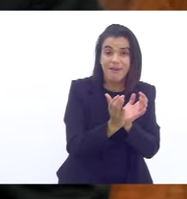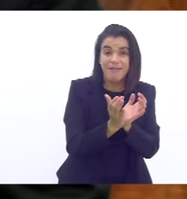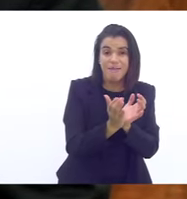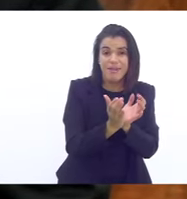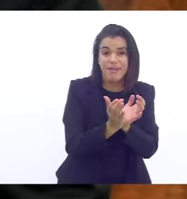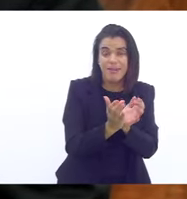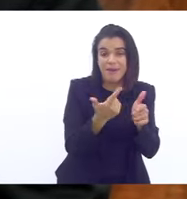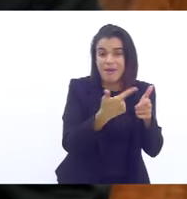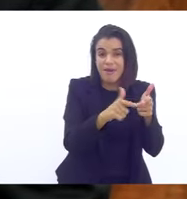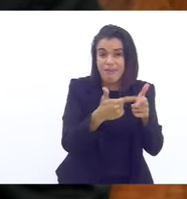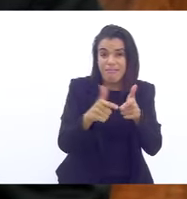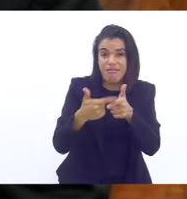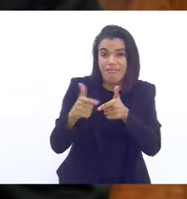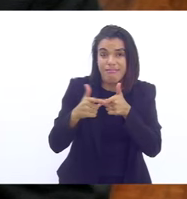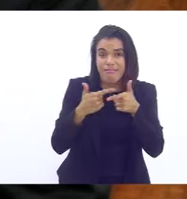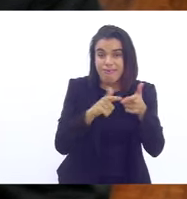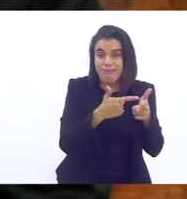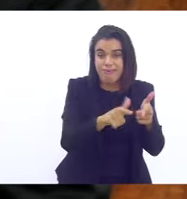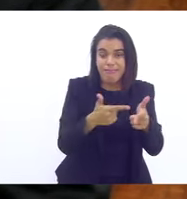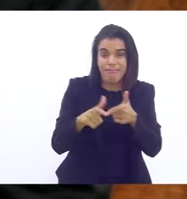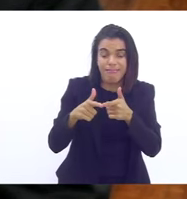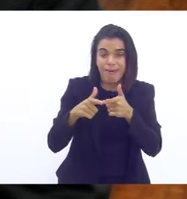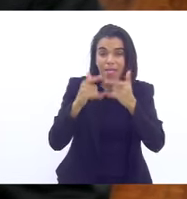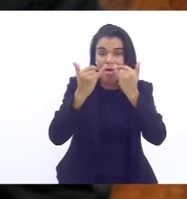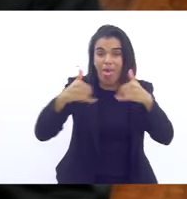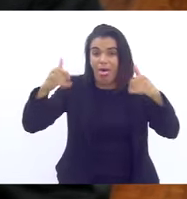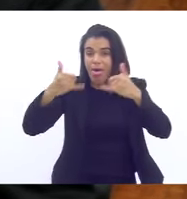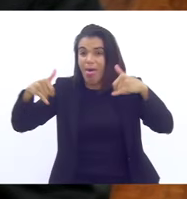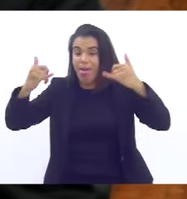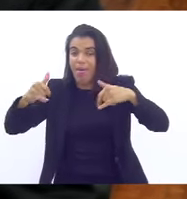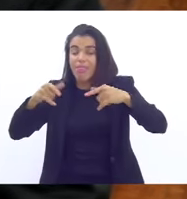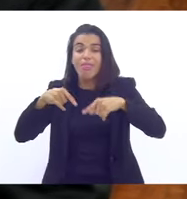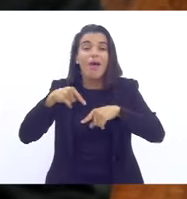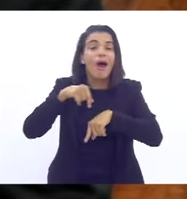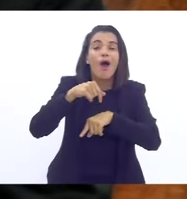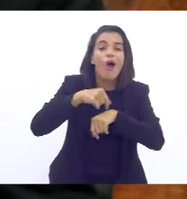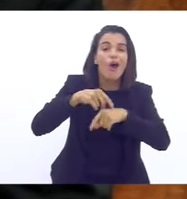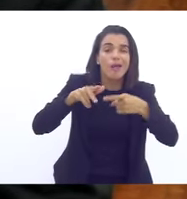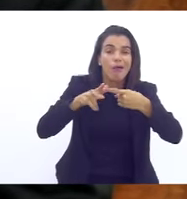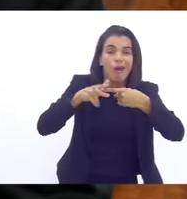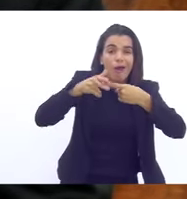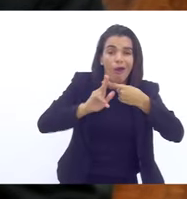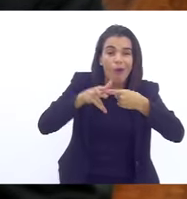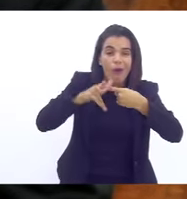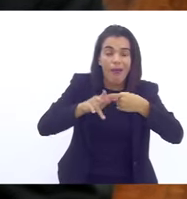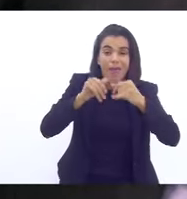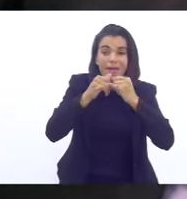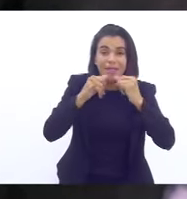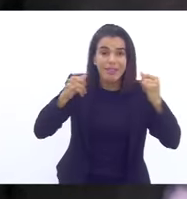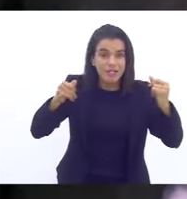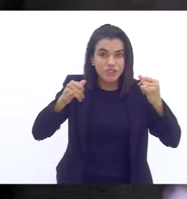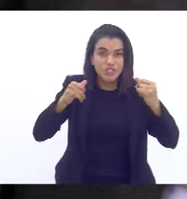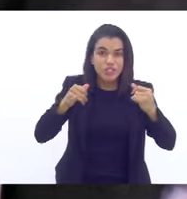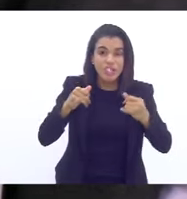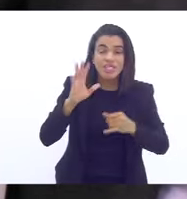Enel percorrer toda a extensão da rede e, na hora de religar a energia de um bairro que estavam 3 dias sem